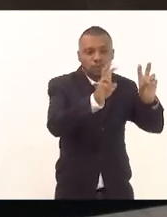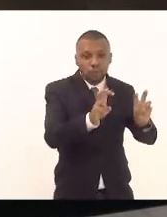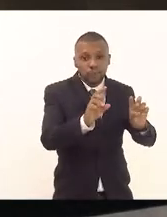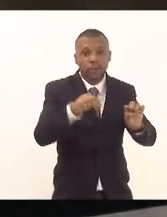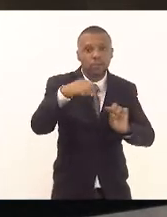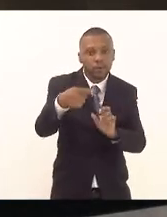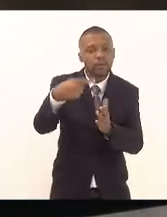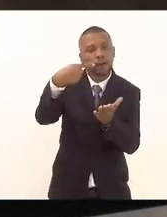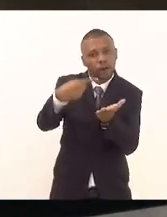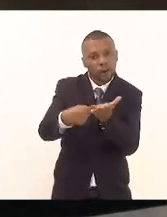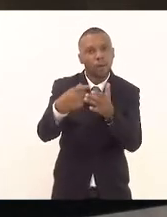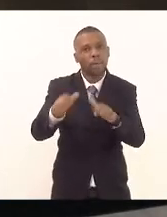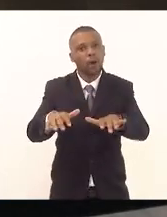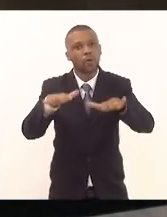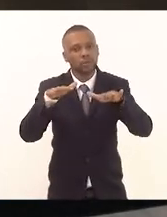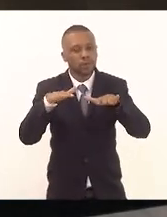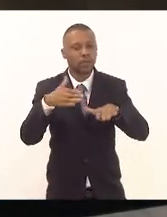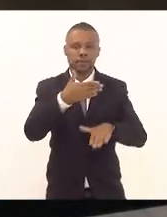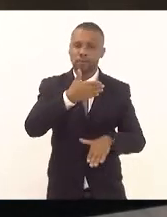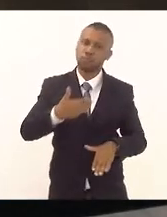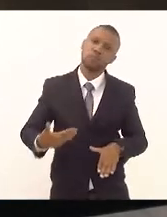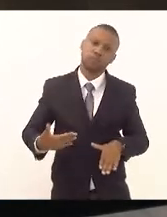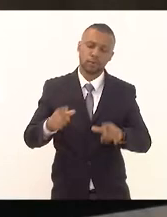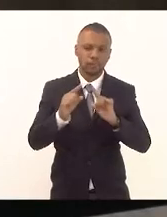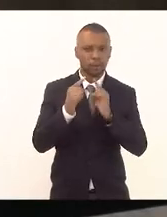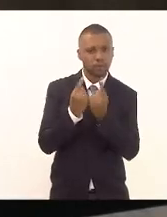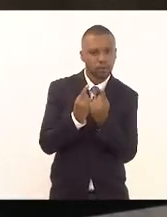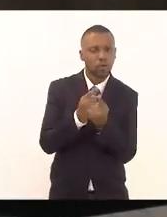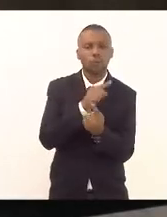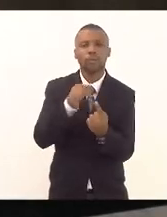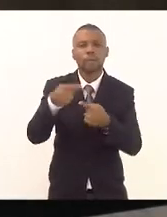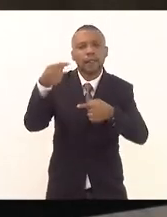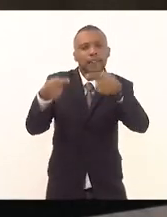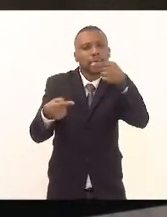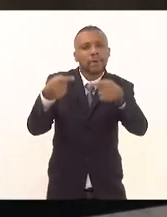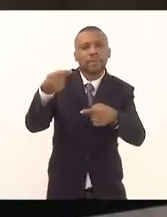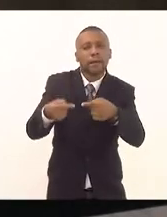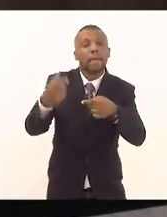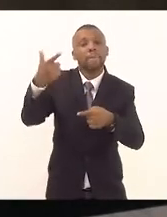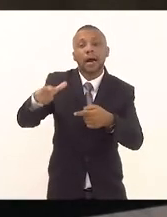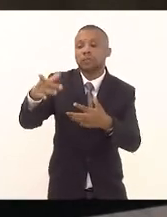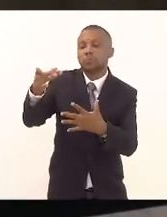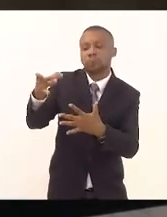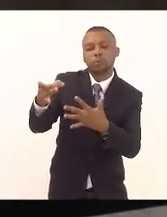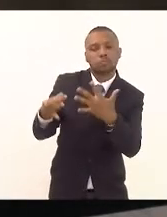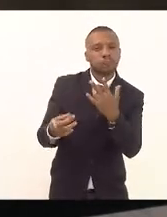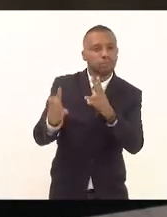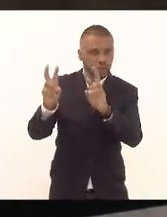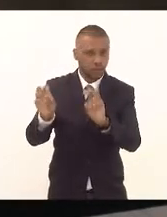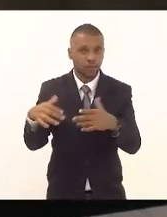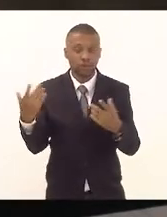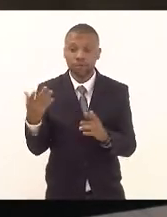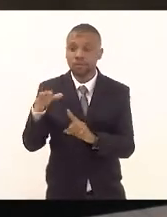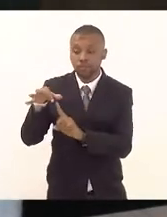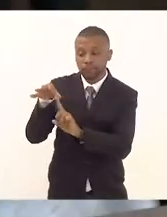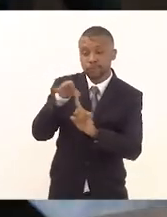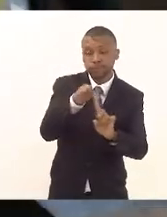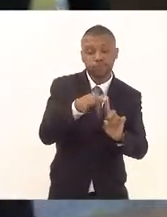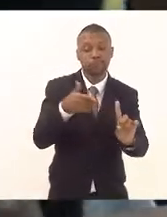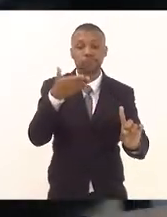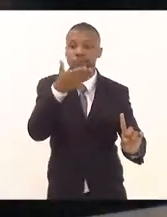audiência pública para debater um pouco mais o tema. Ok, senhor presidente. Então, para emitir o parecer, o deputado Luiz Paulo.